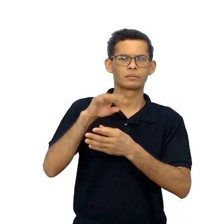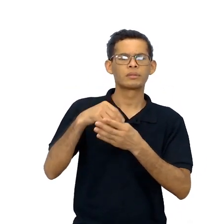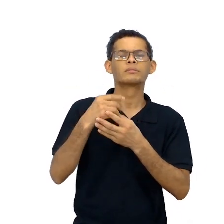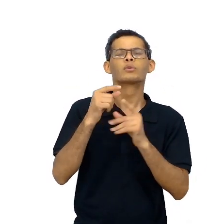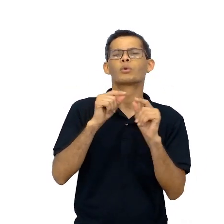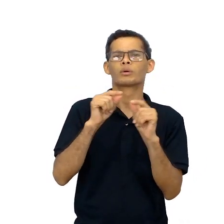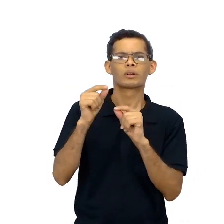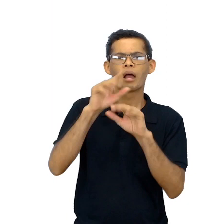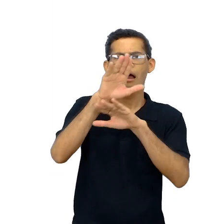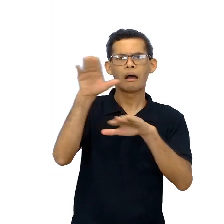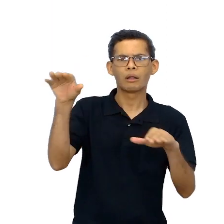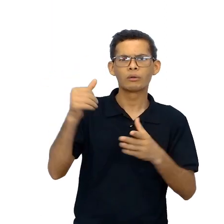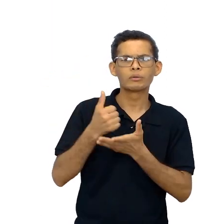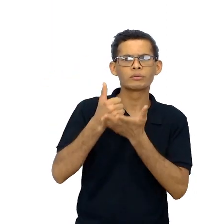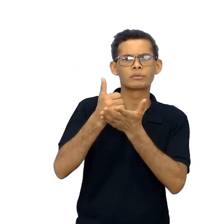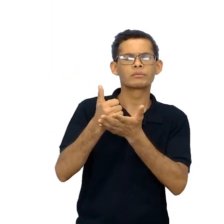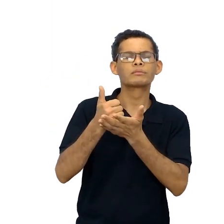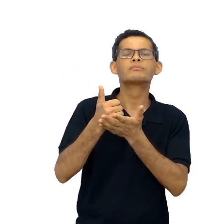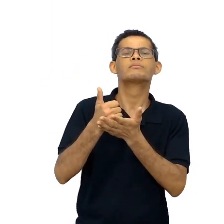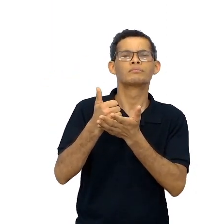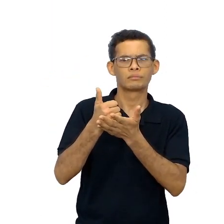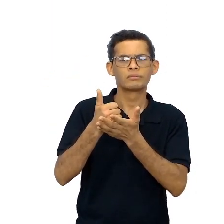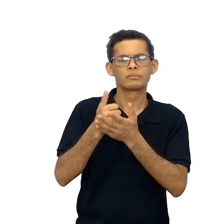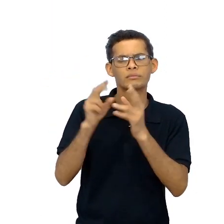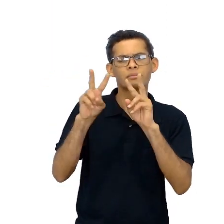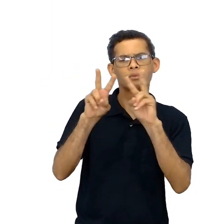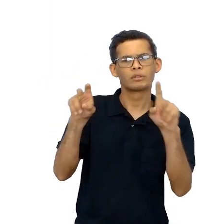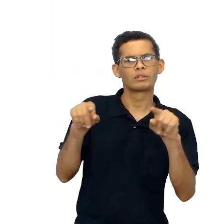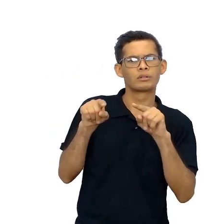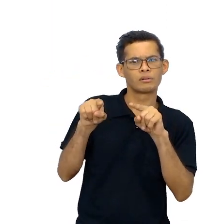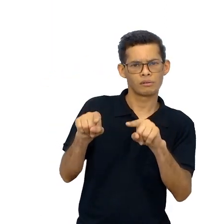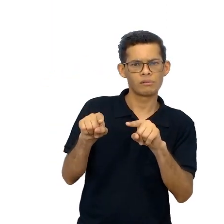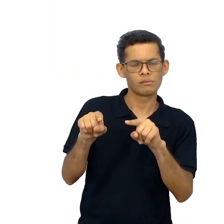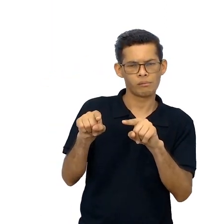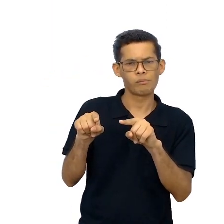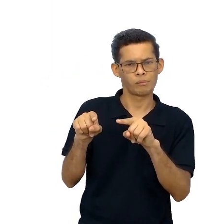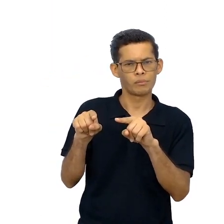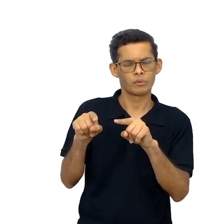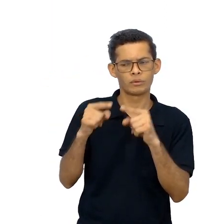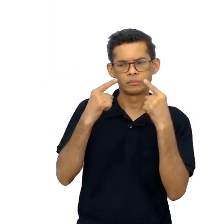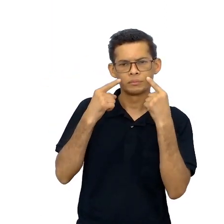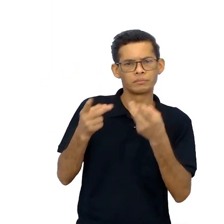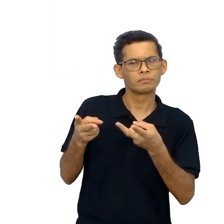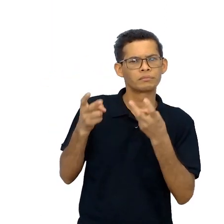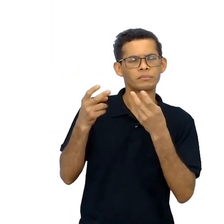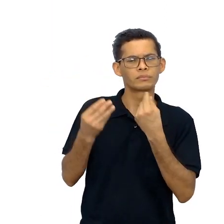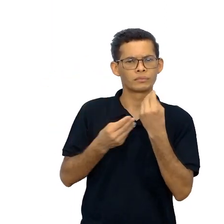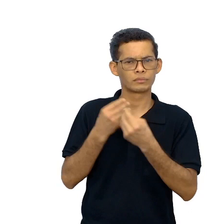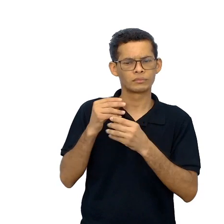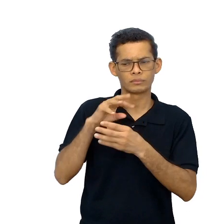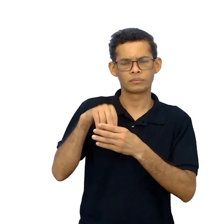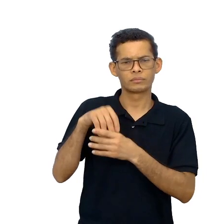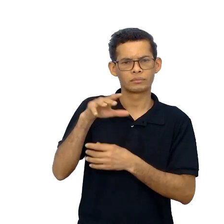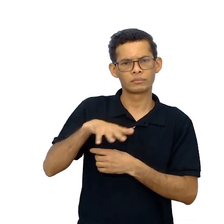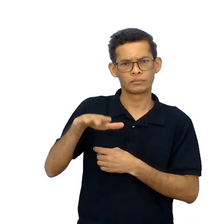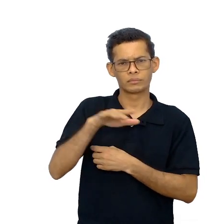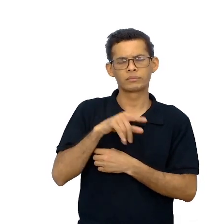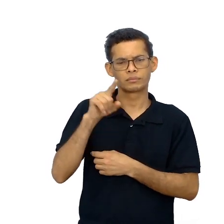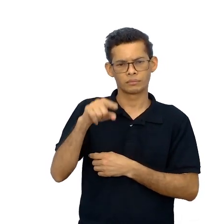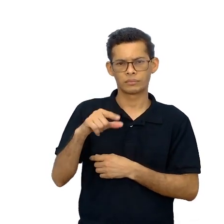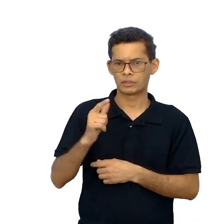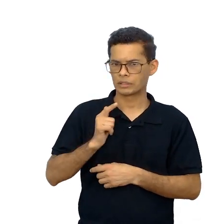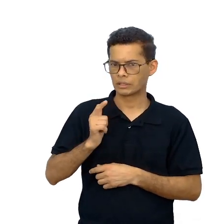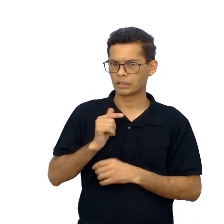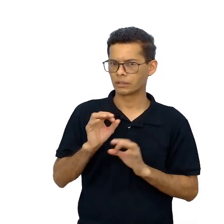estudantes essa questão, olhando para essa habilidade essencial.